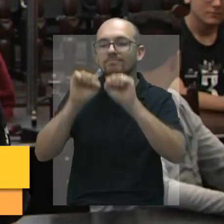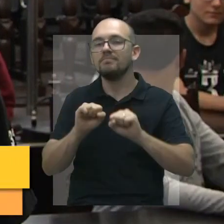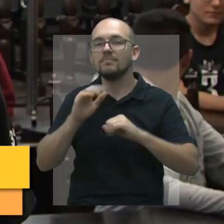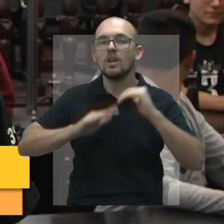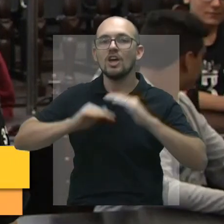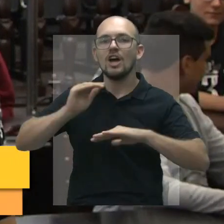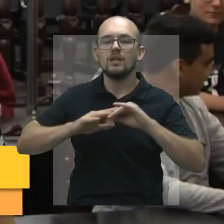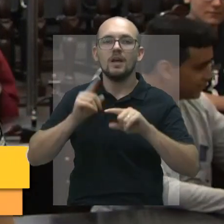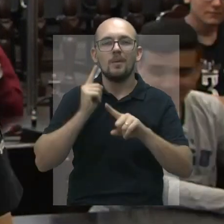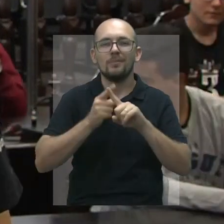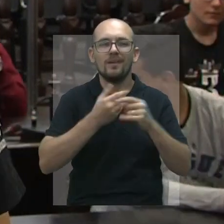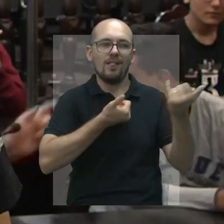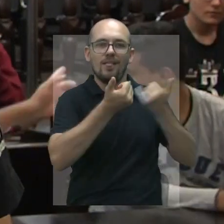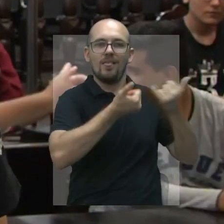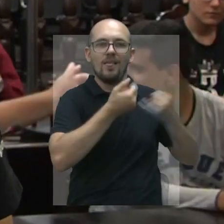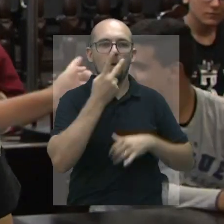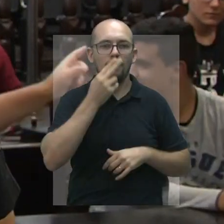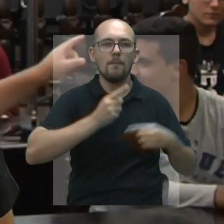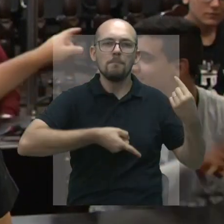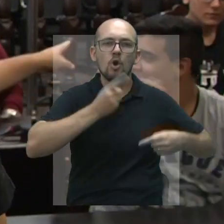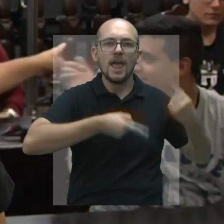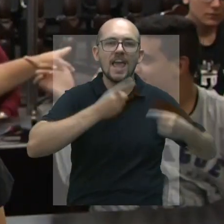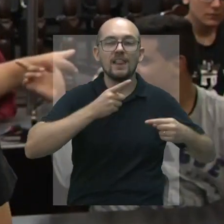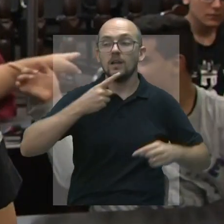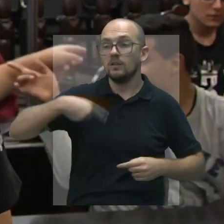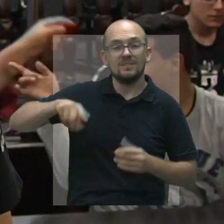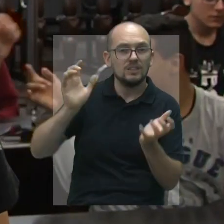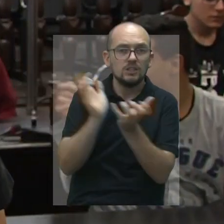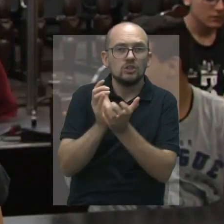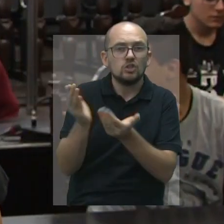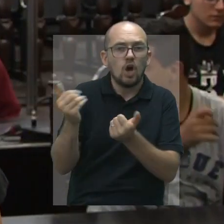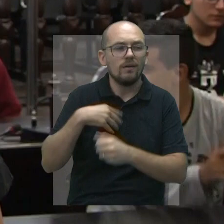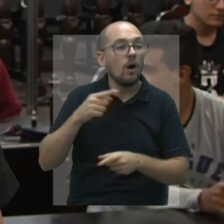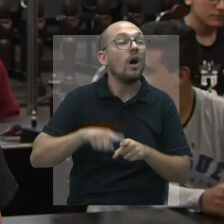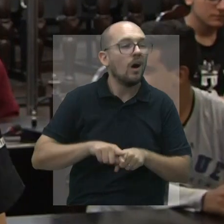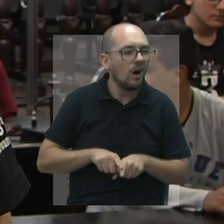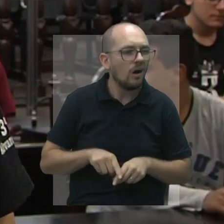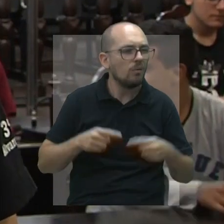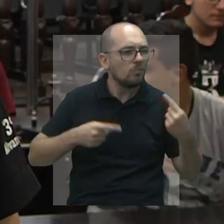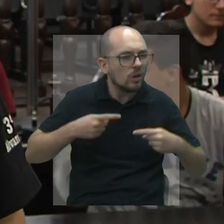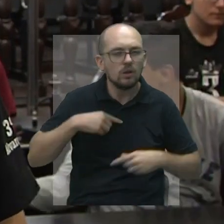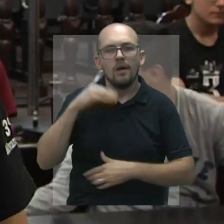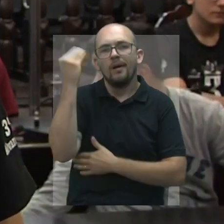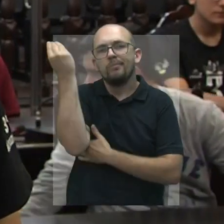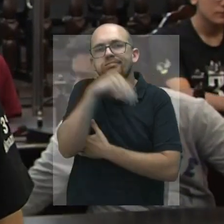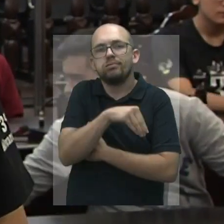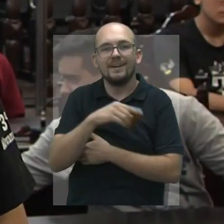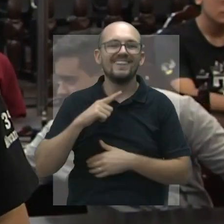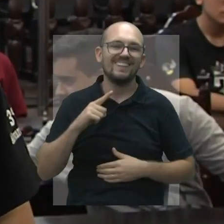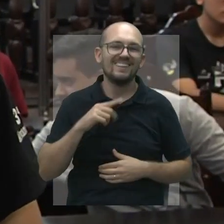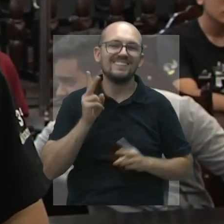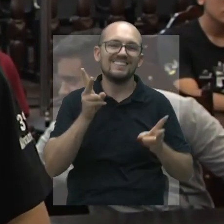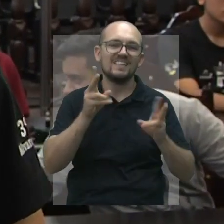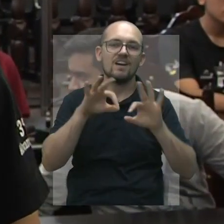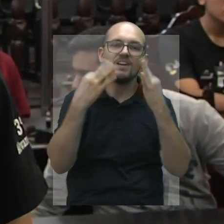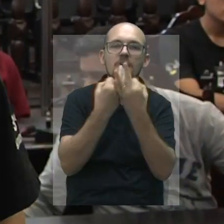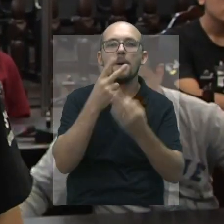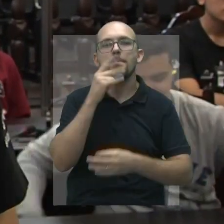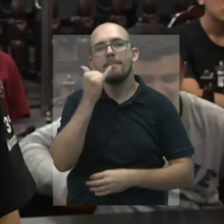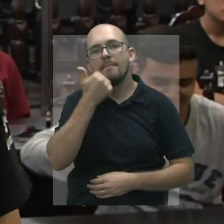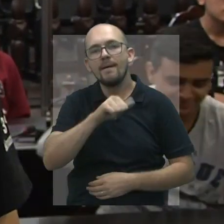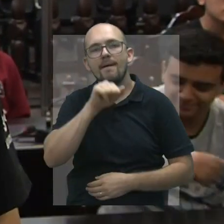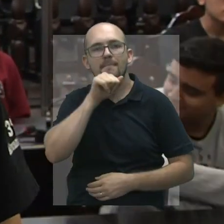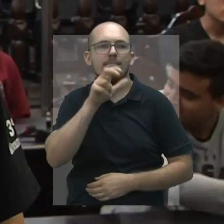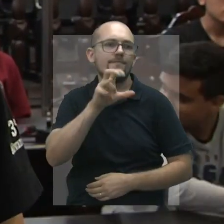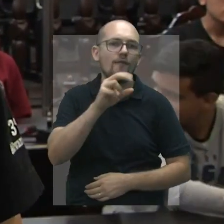gente sempre ouve falar de política e eu acho que a nossa geração está bem desacreditada. A gente sempre ouve nossos pais, avós falando que